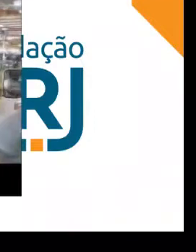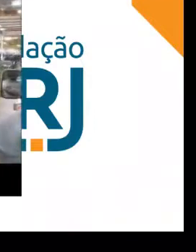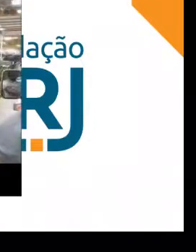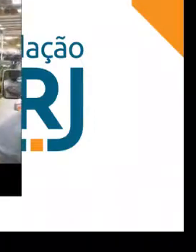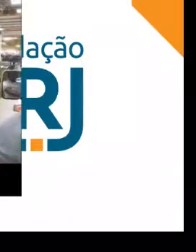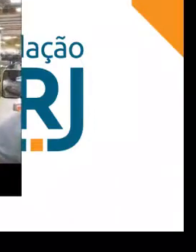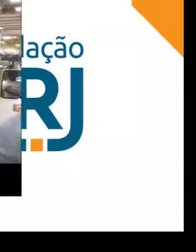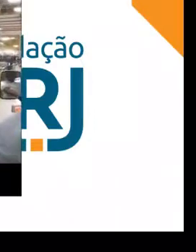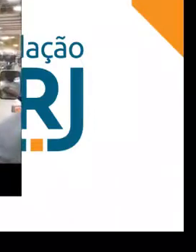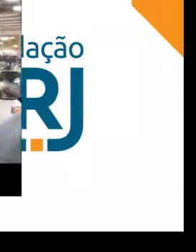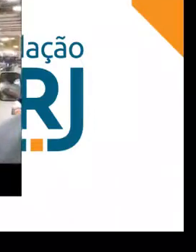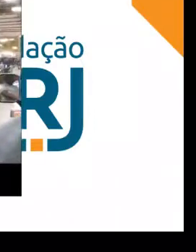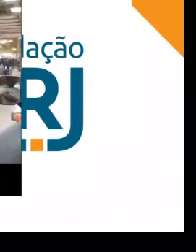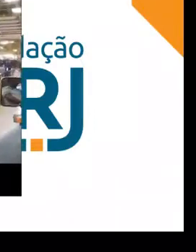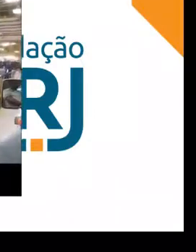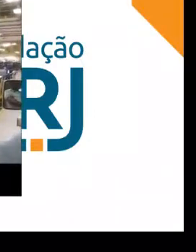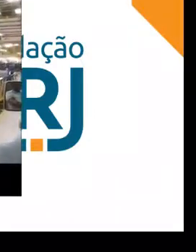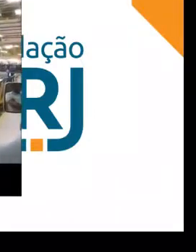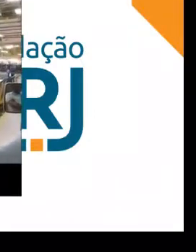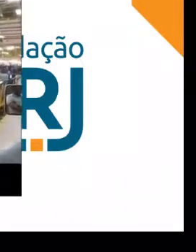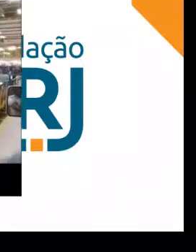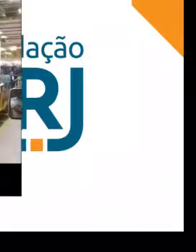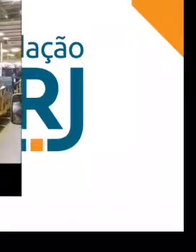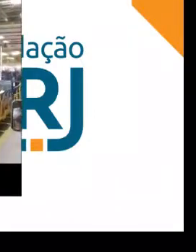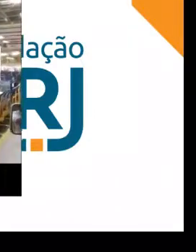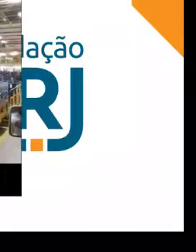Aqui é o sistema de fornecer peças.